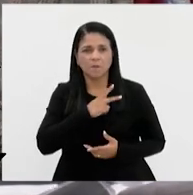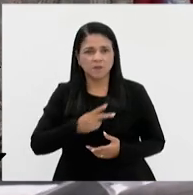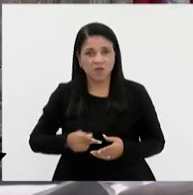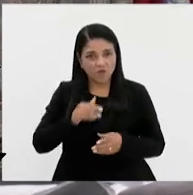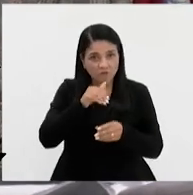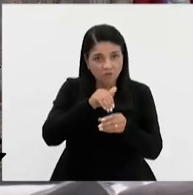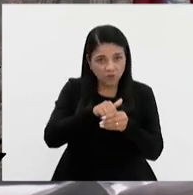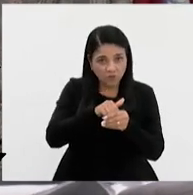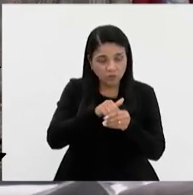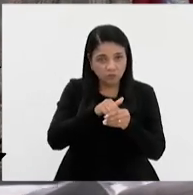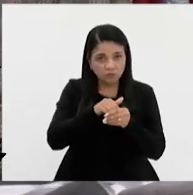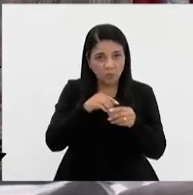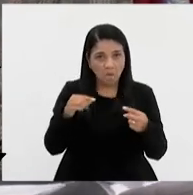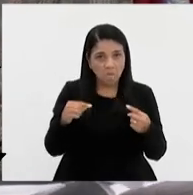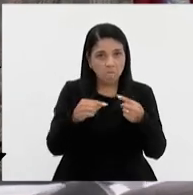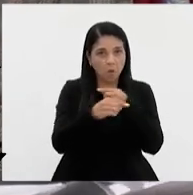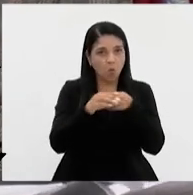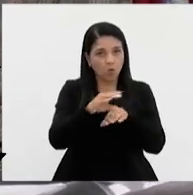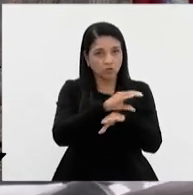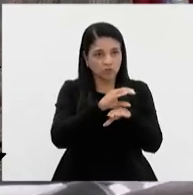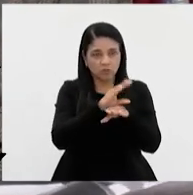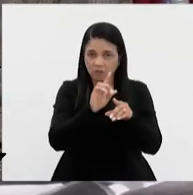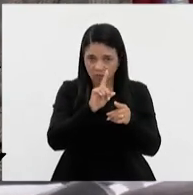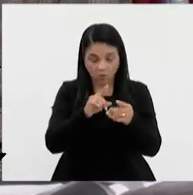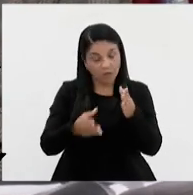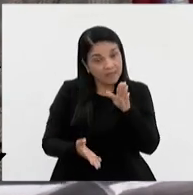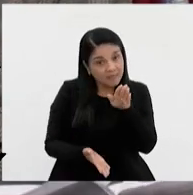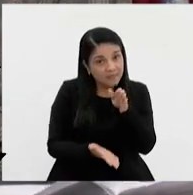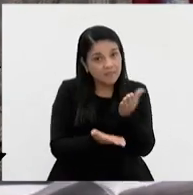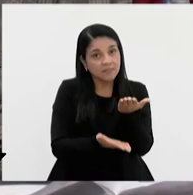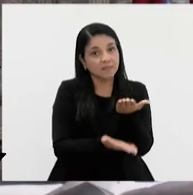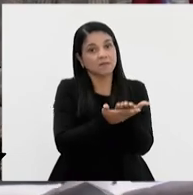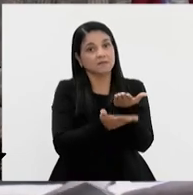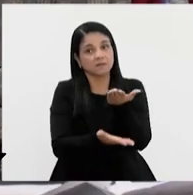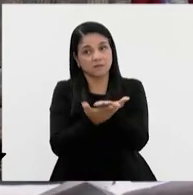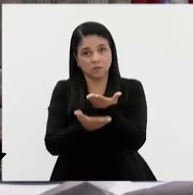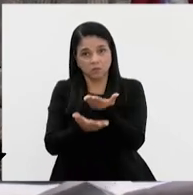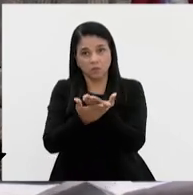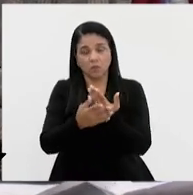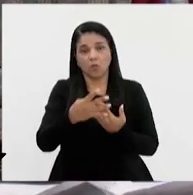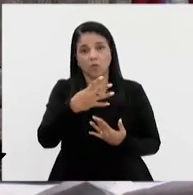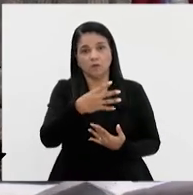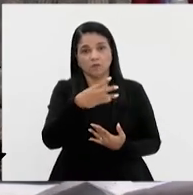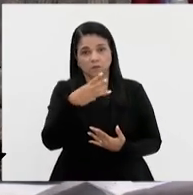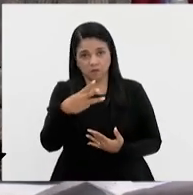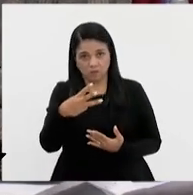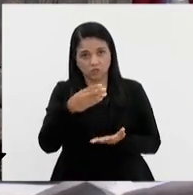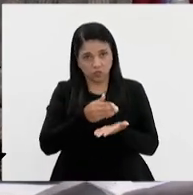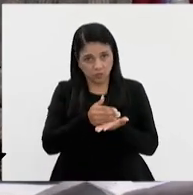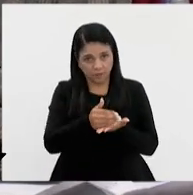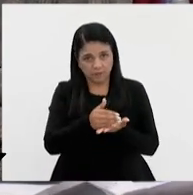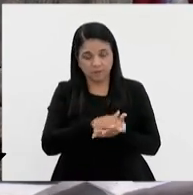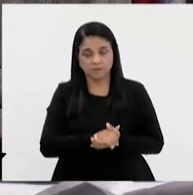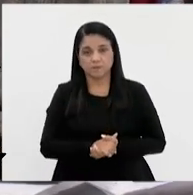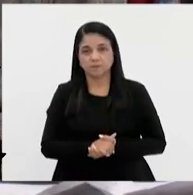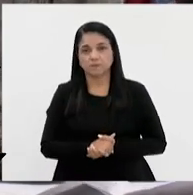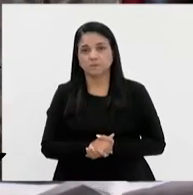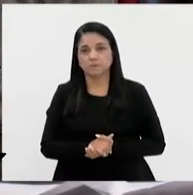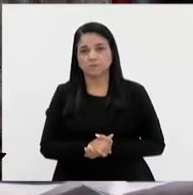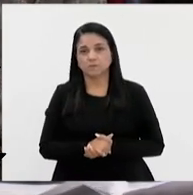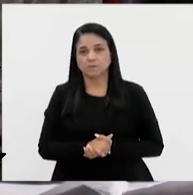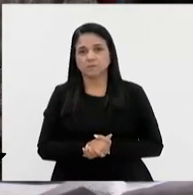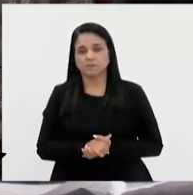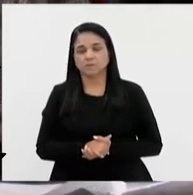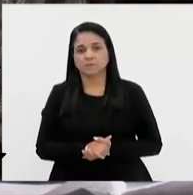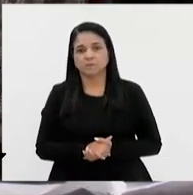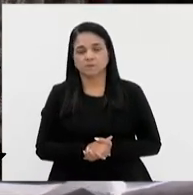primeiro a inconstitucionalidade? Não, anexação. Anexação. É o 43. Tá. Começa com 43.